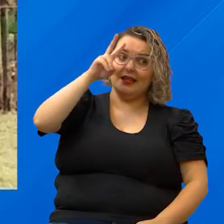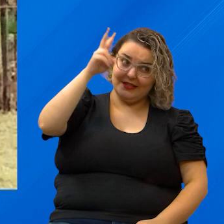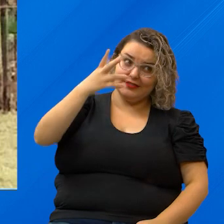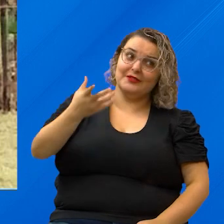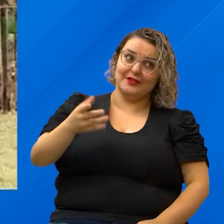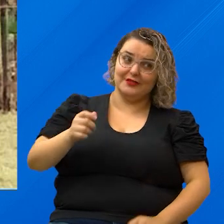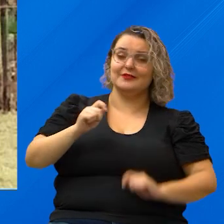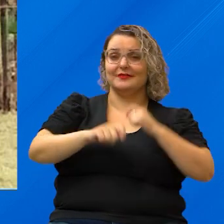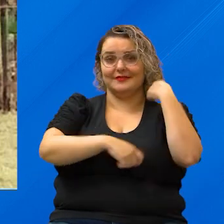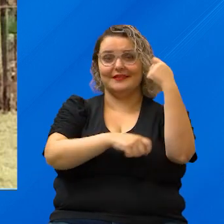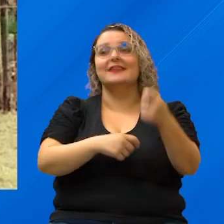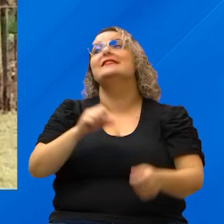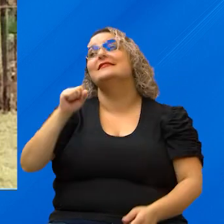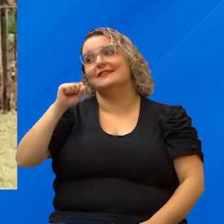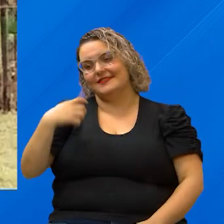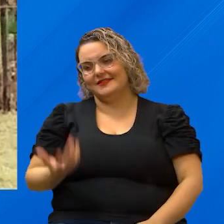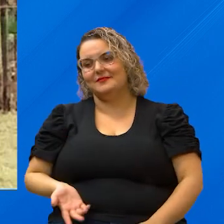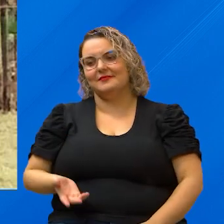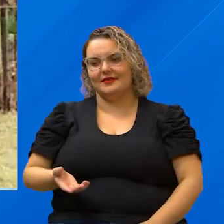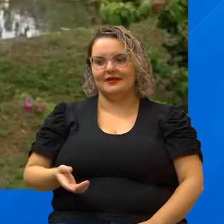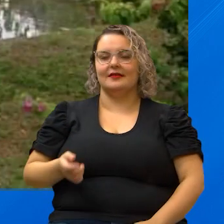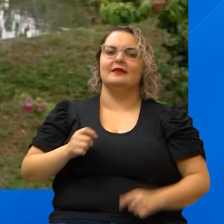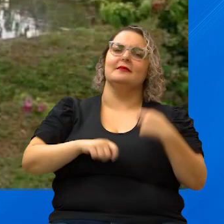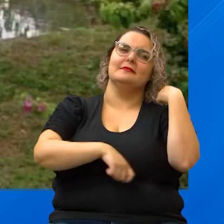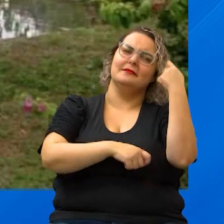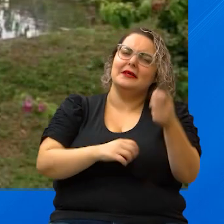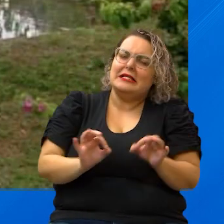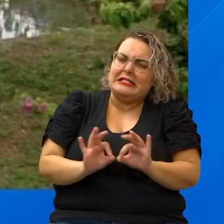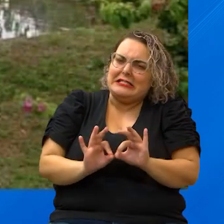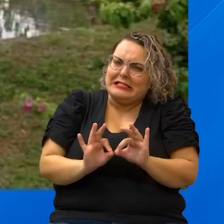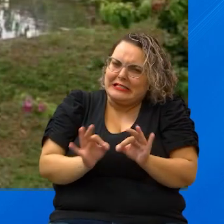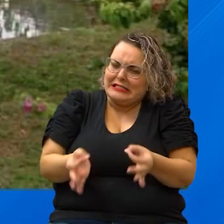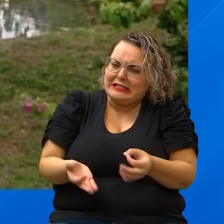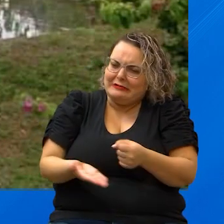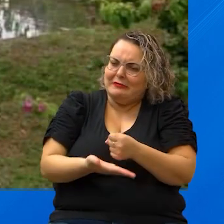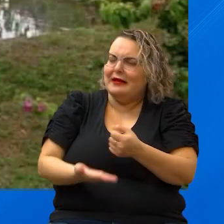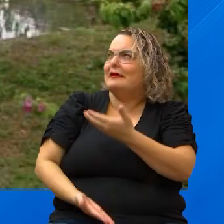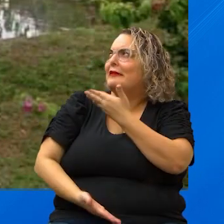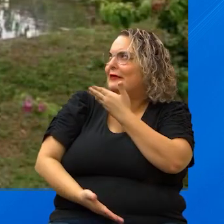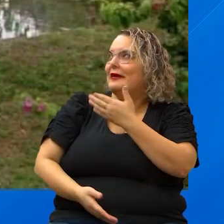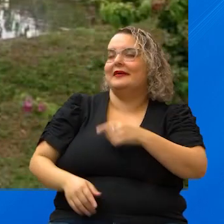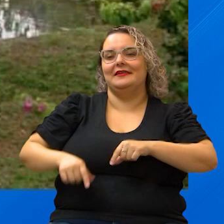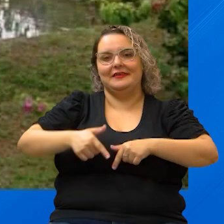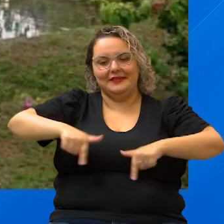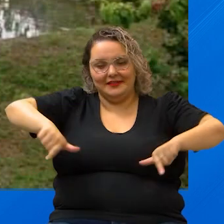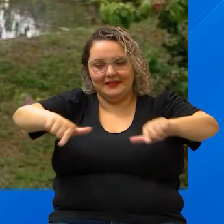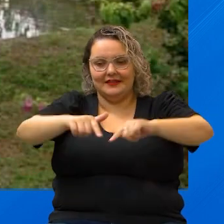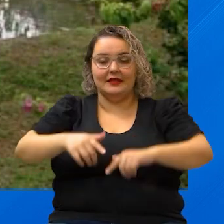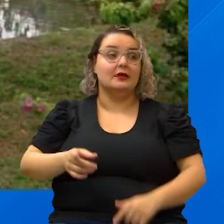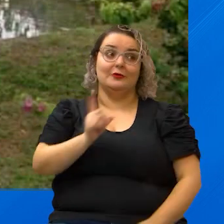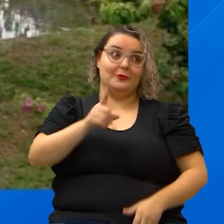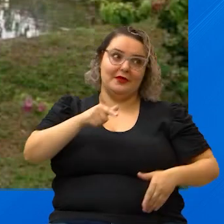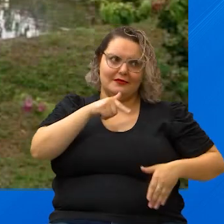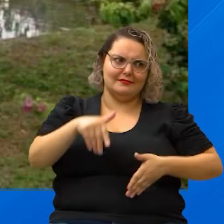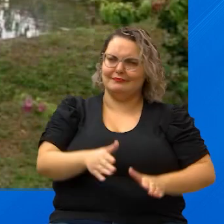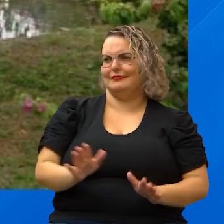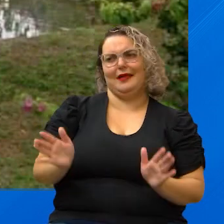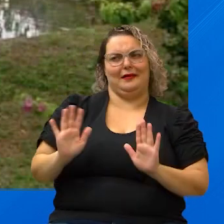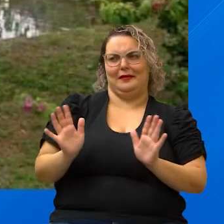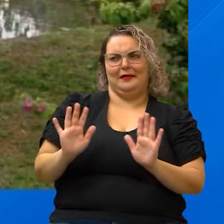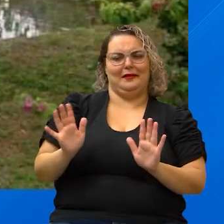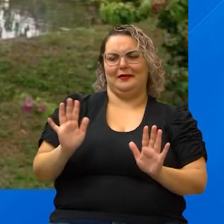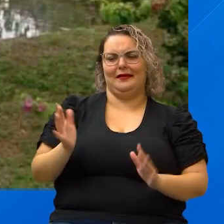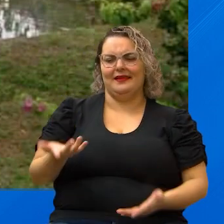pescador também. Mas eu sou aquele pescador bem simples, né? Bem básico, né? Lá no laguinho. Não é de rio. Não, eu